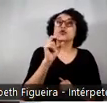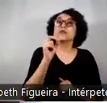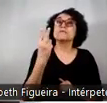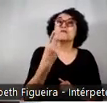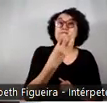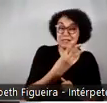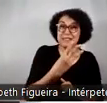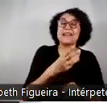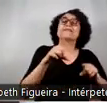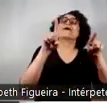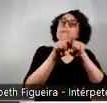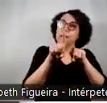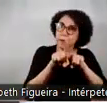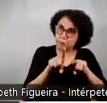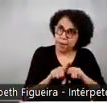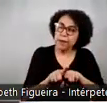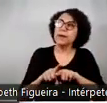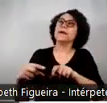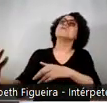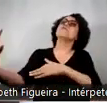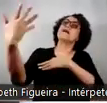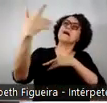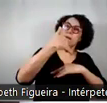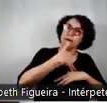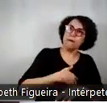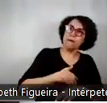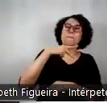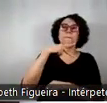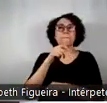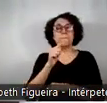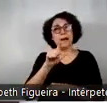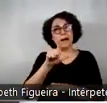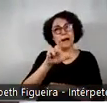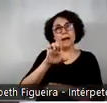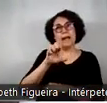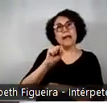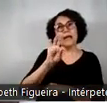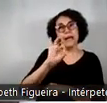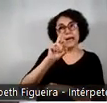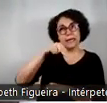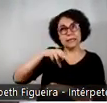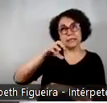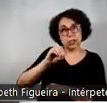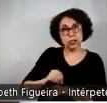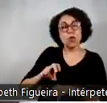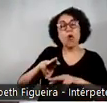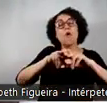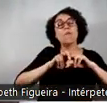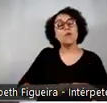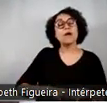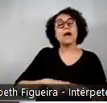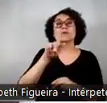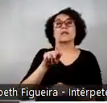no Brasil, em razão, né, do genocídio ali, que tem sido feito ali no território ali